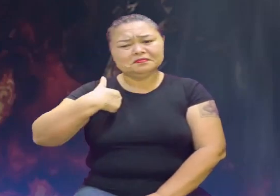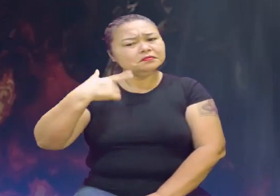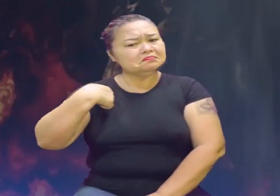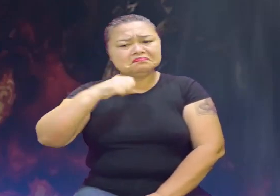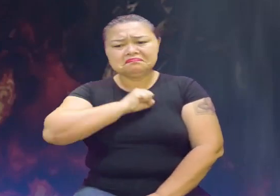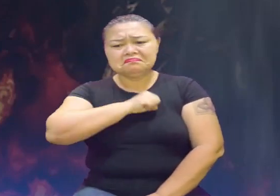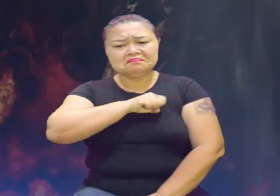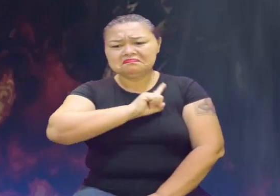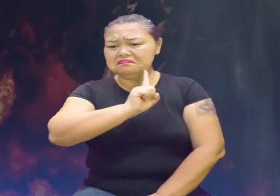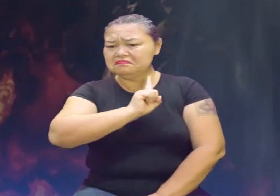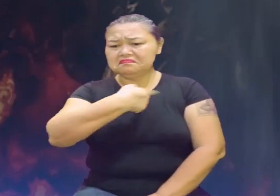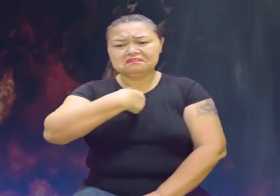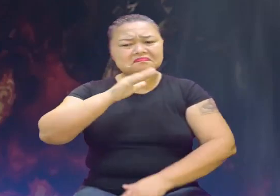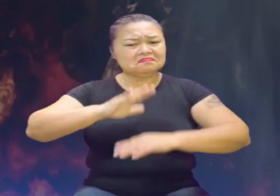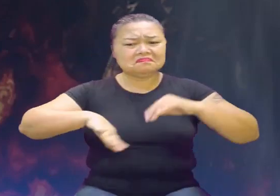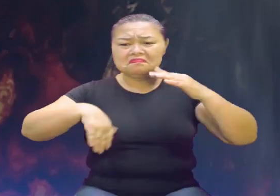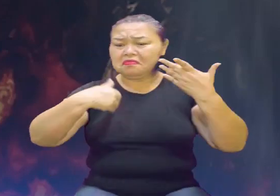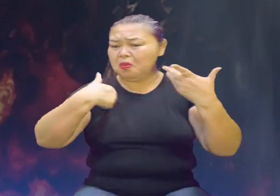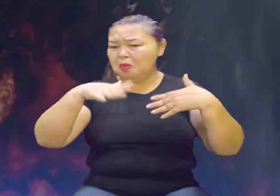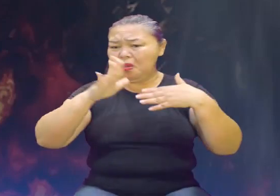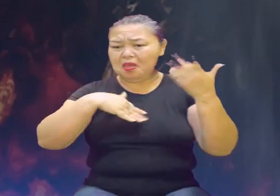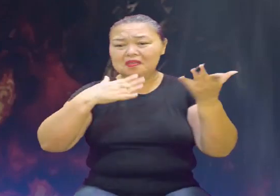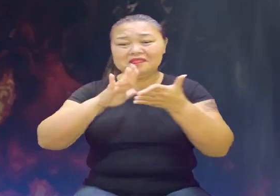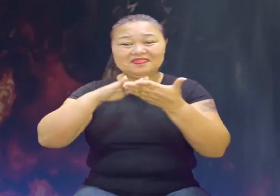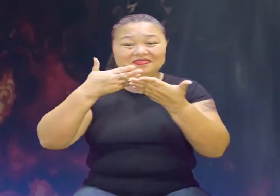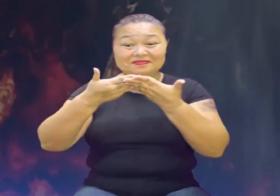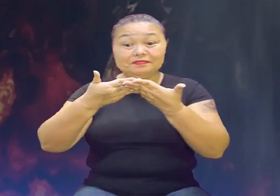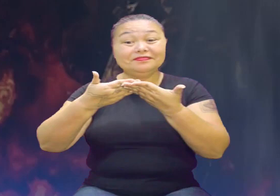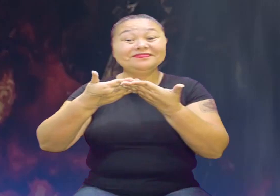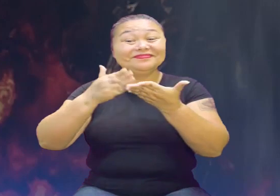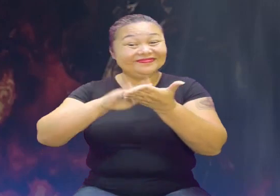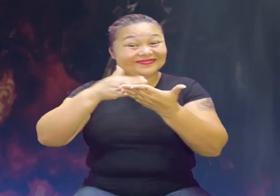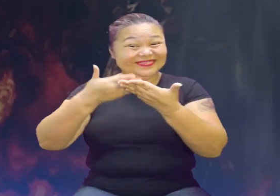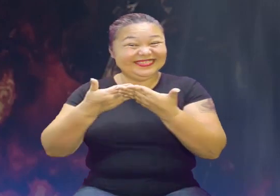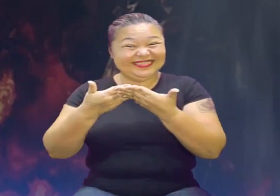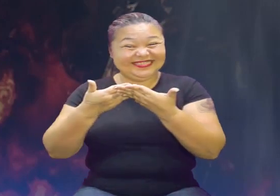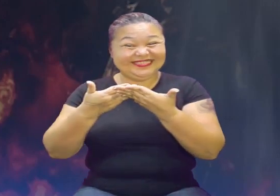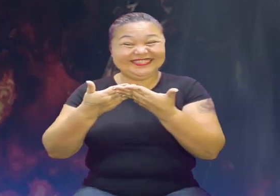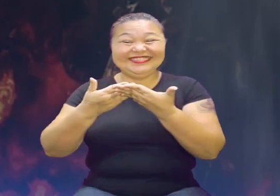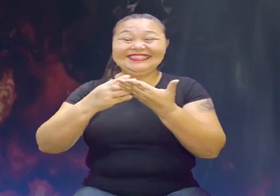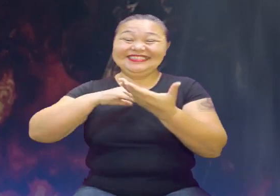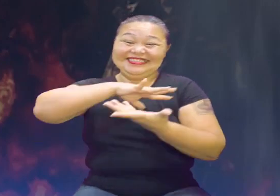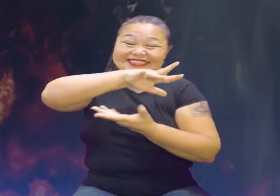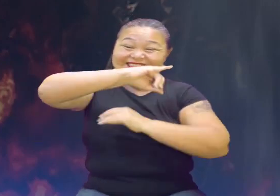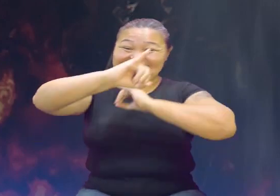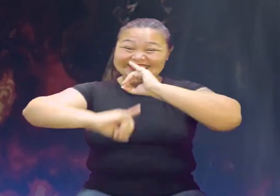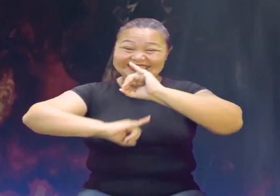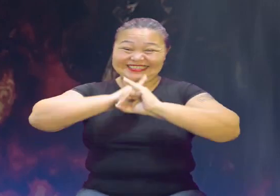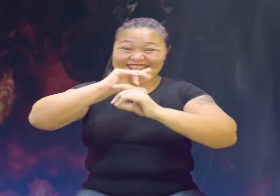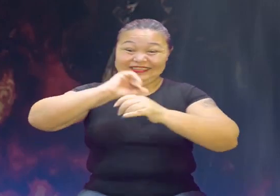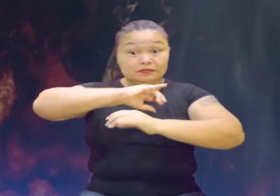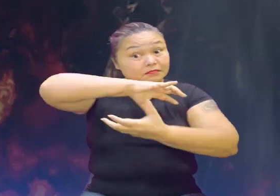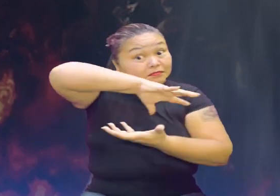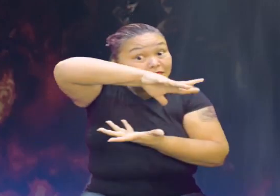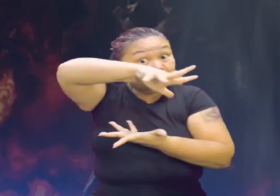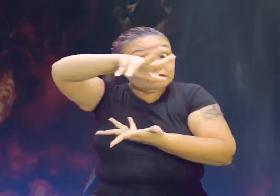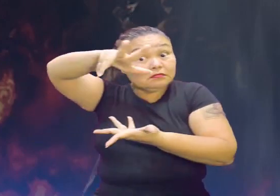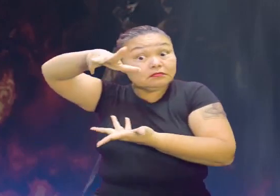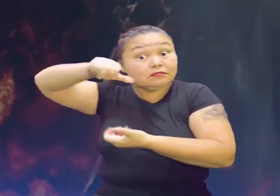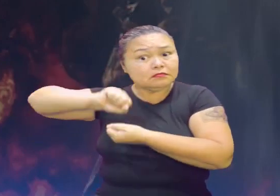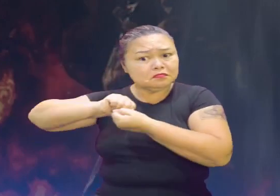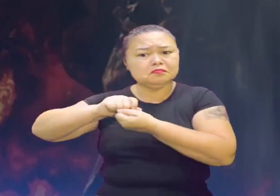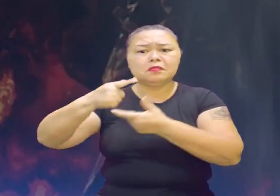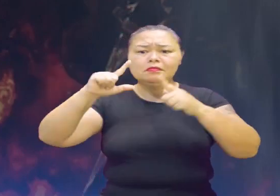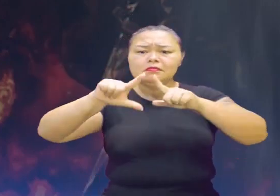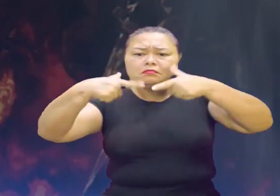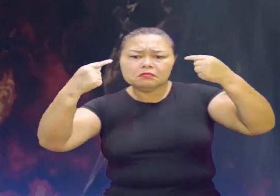tá bom? Não é qualquer professor que tem uma intérprete internacional. A Aldelina, ela é uma mistura